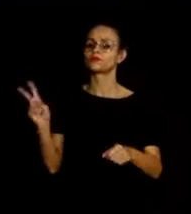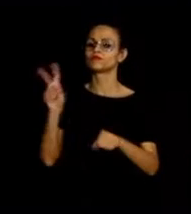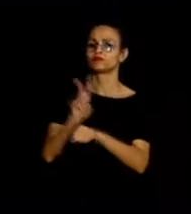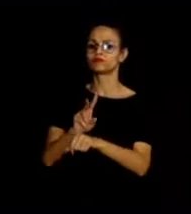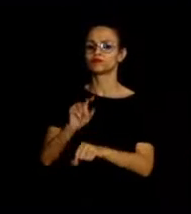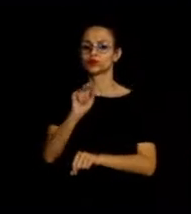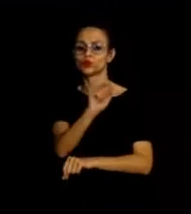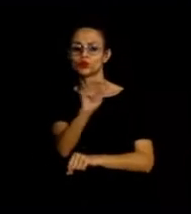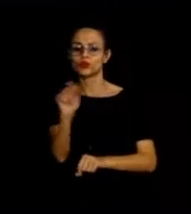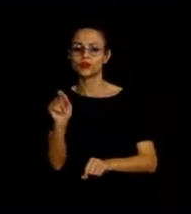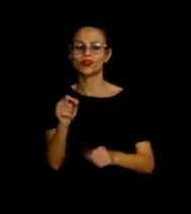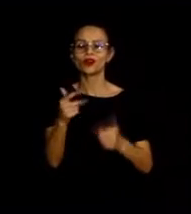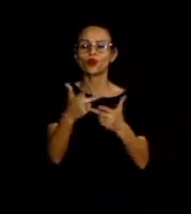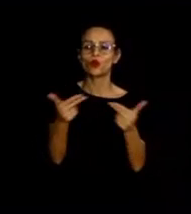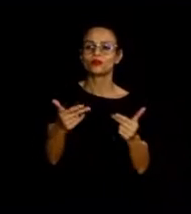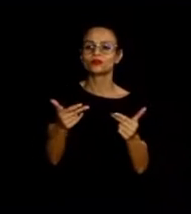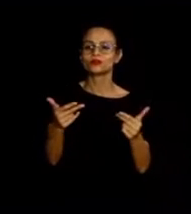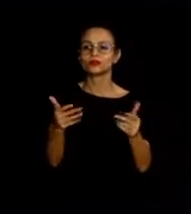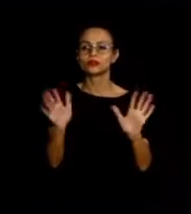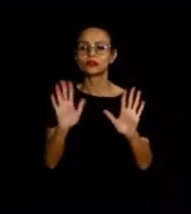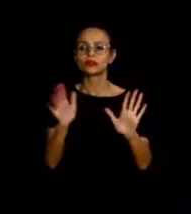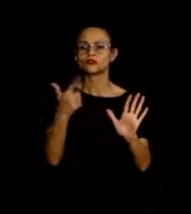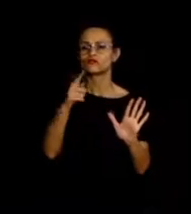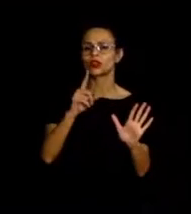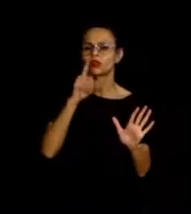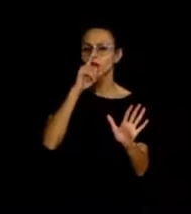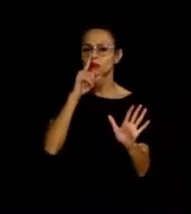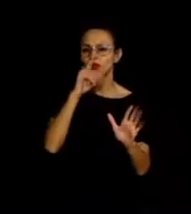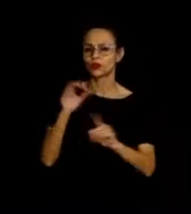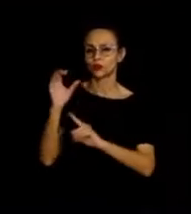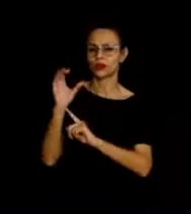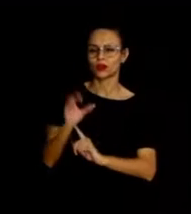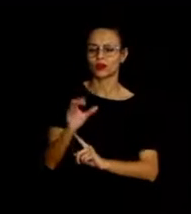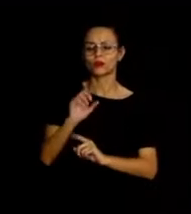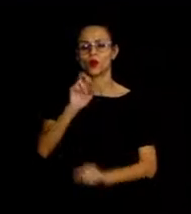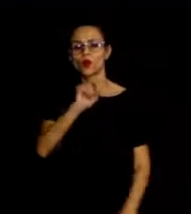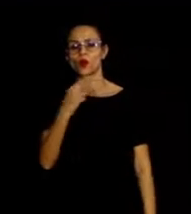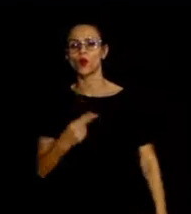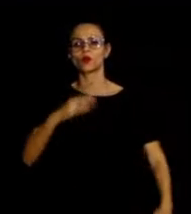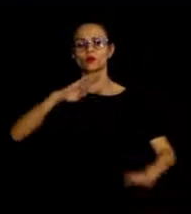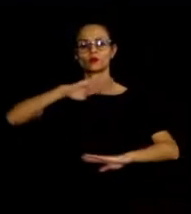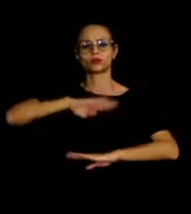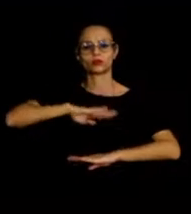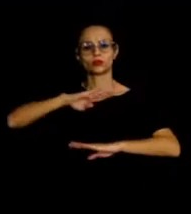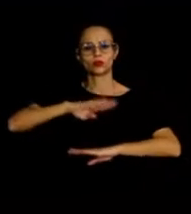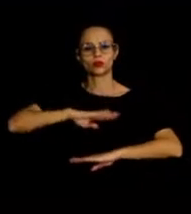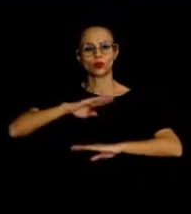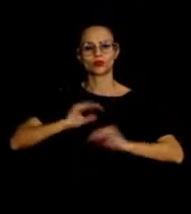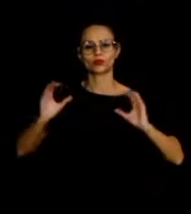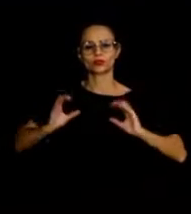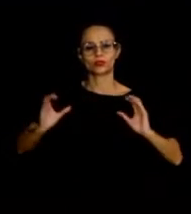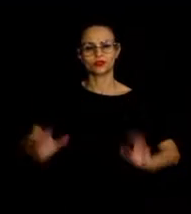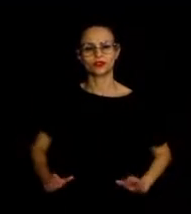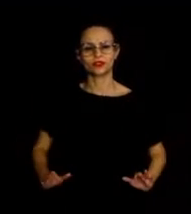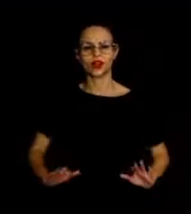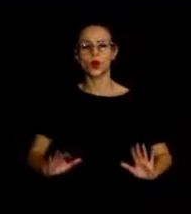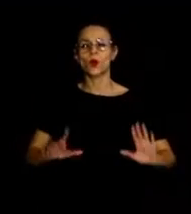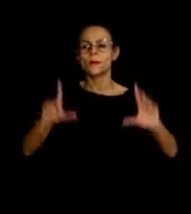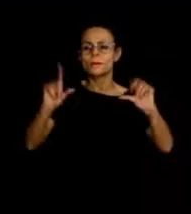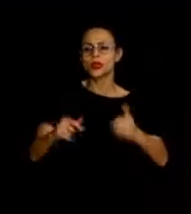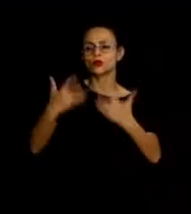demandas de menor potencial ofensivo demandas criminais ou de situações cíveis de menor